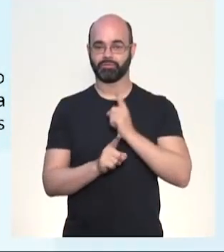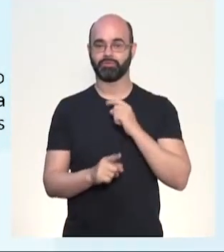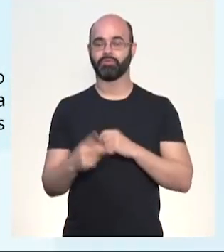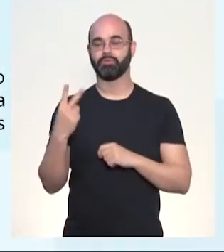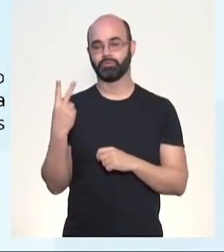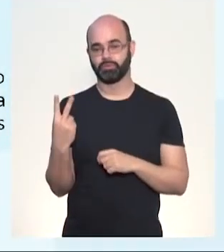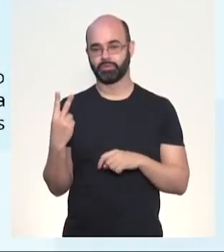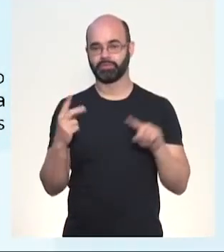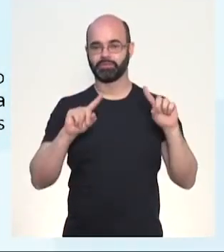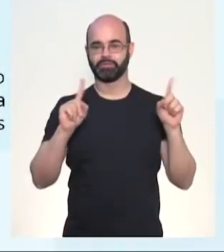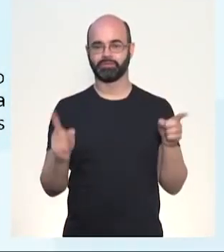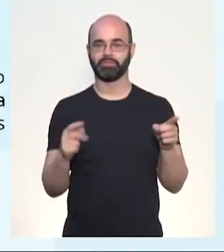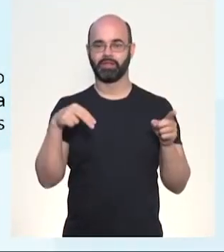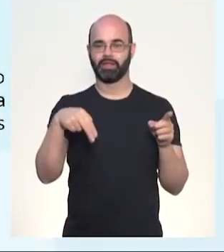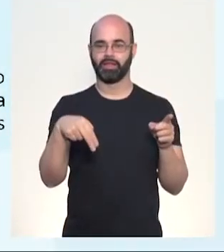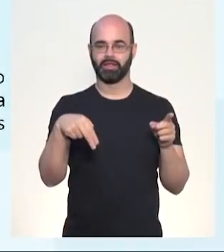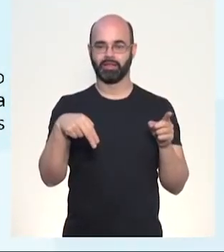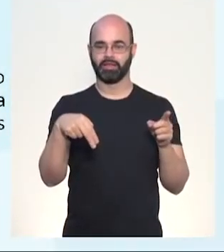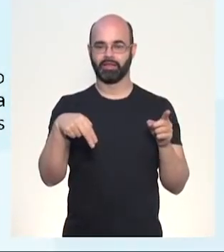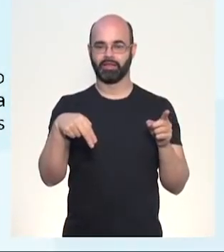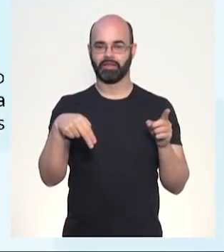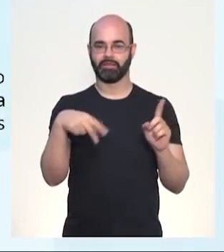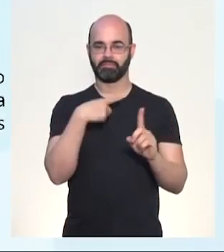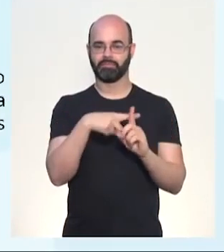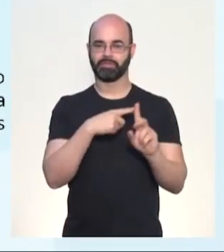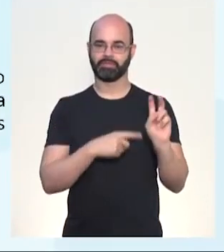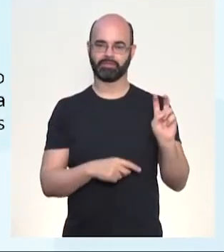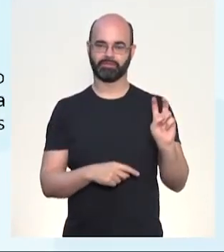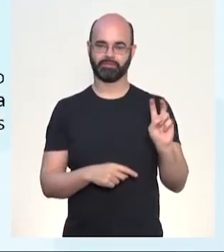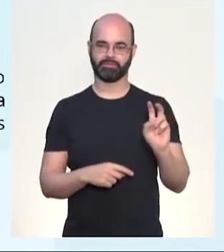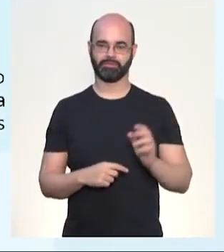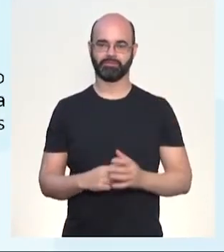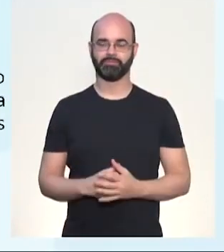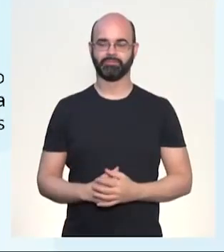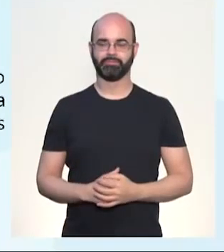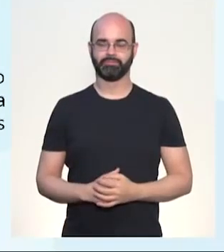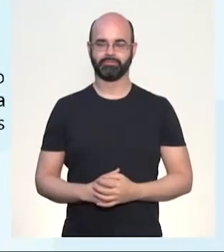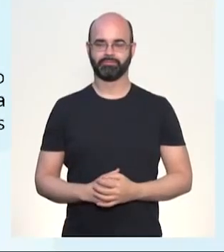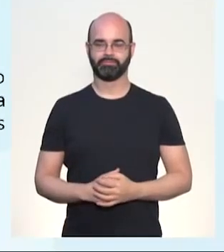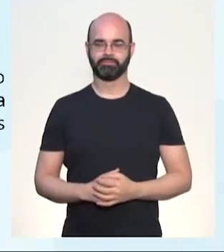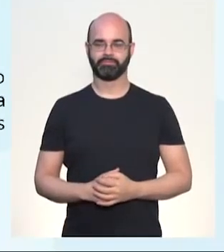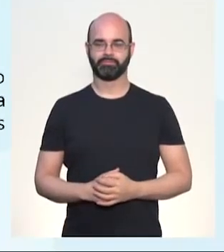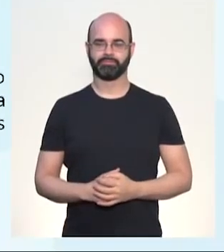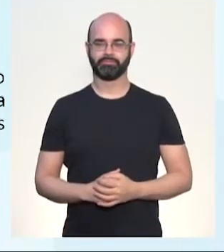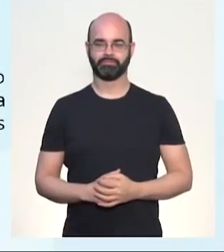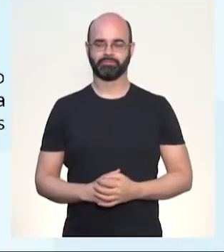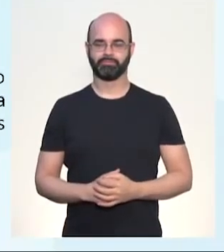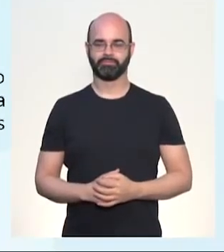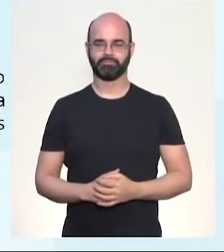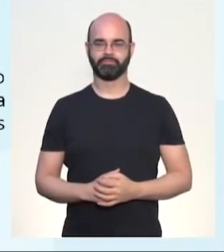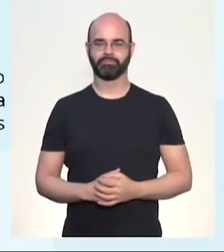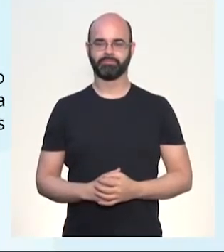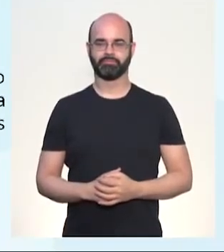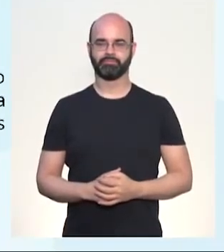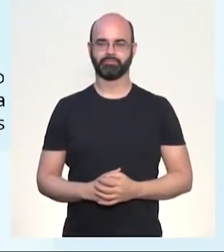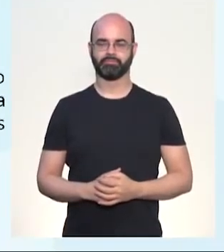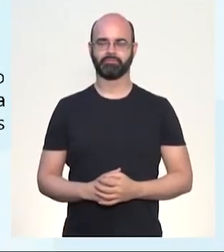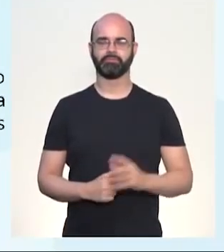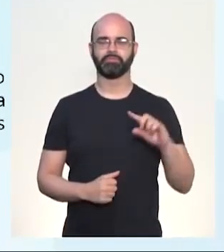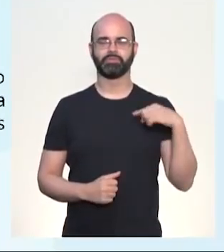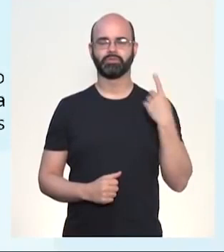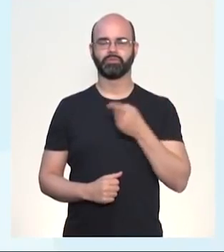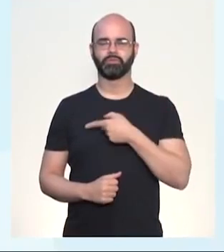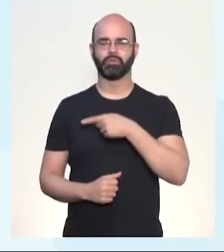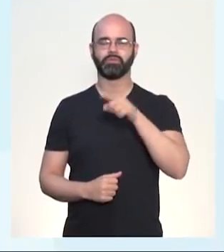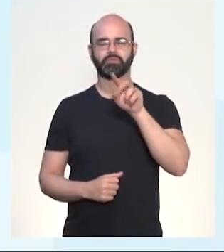que multiplica o n mais o 5. Tudo bem? Bom, o que a gente quer saber nessa